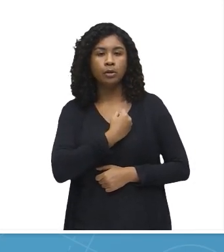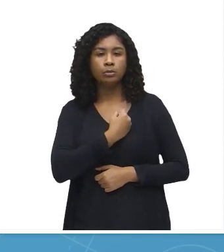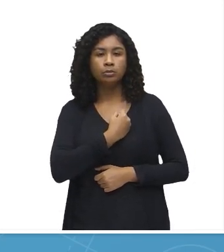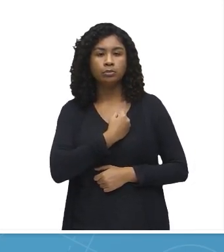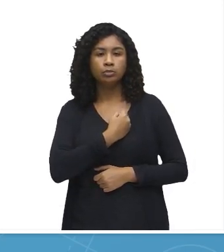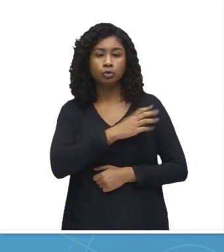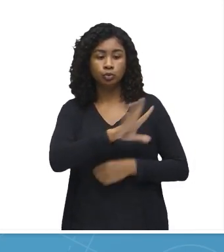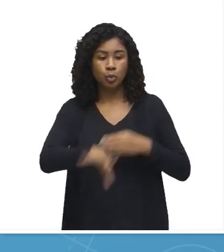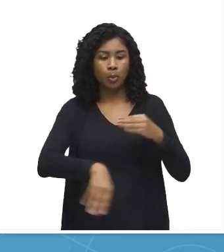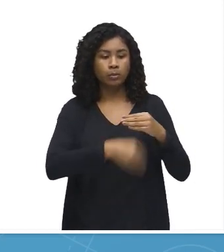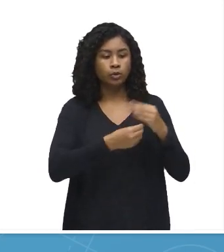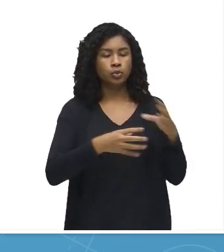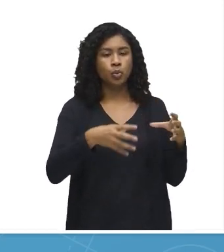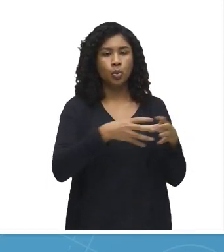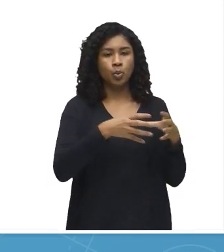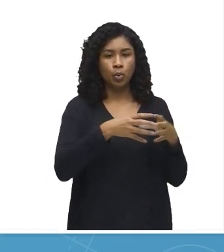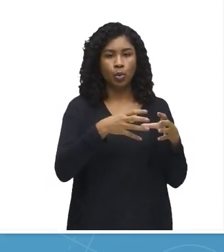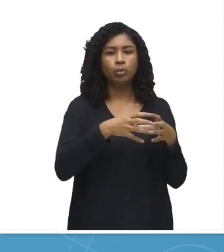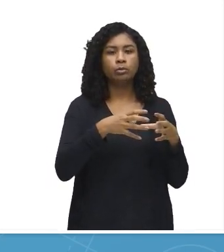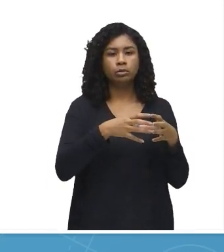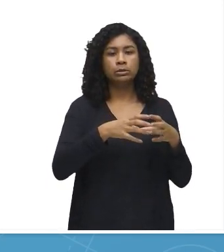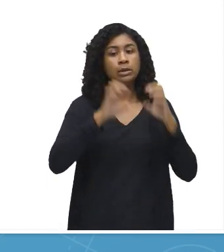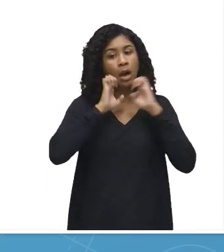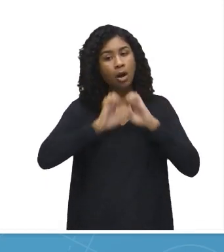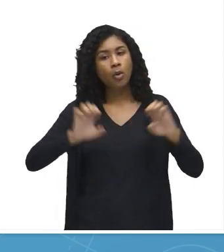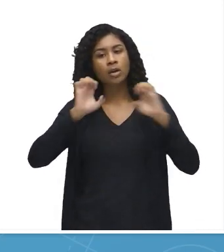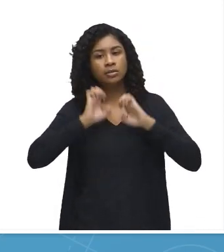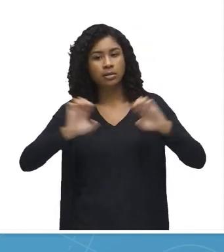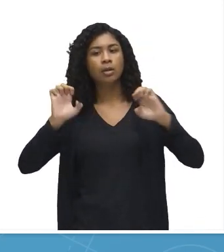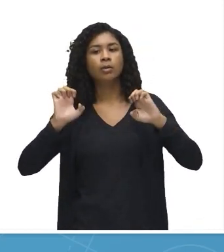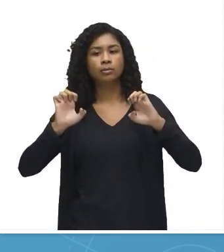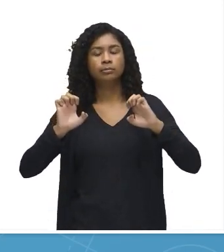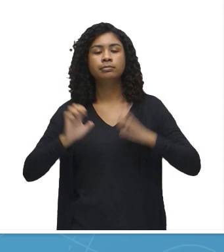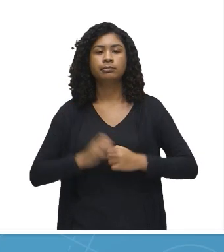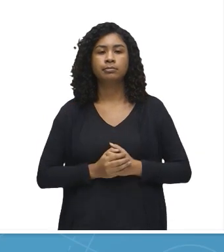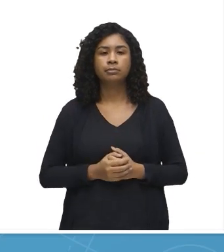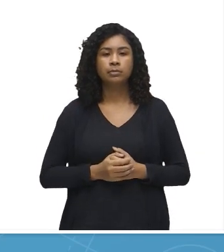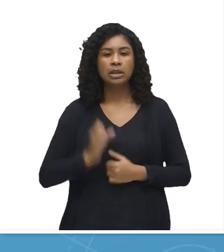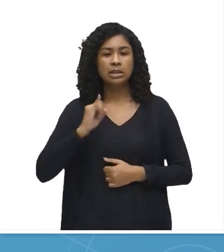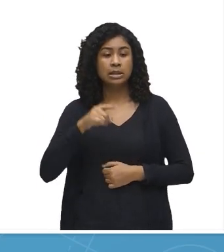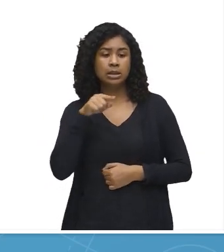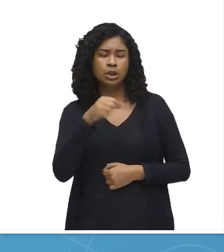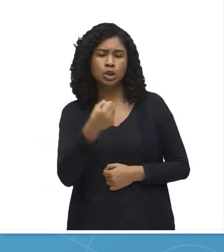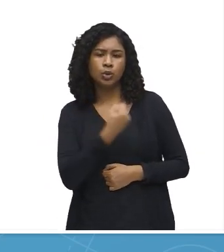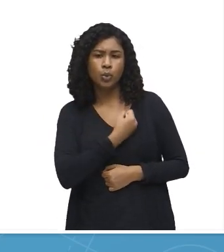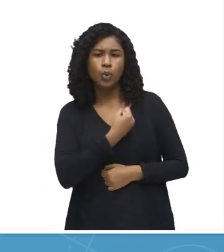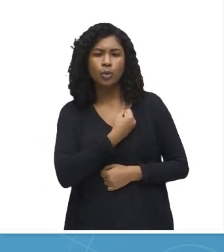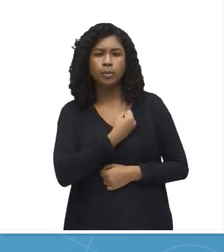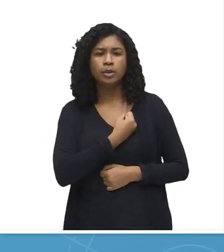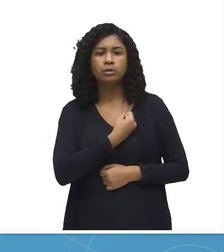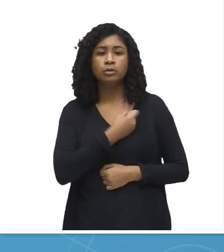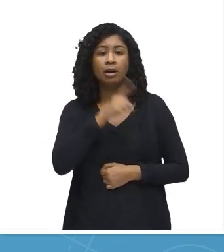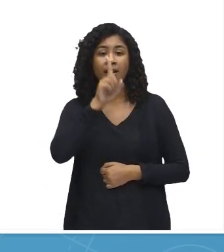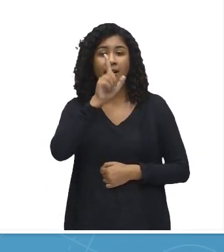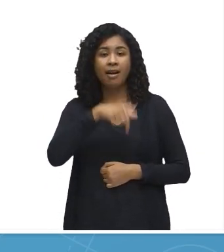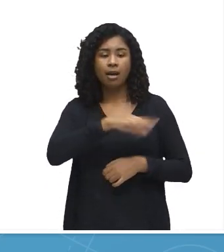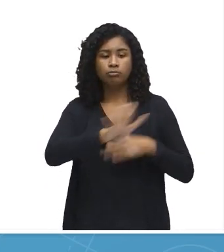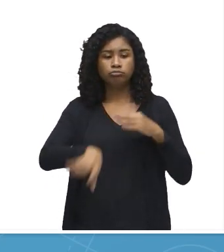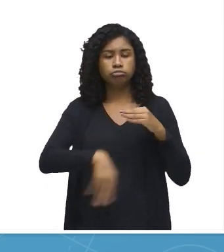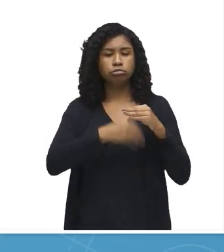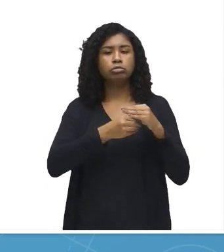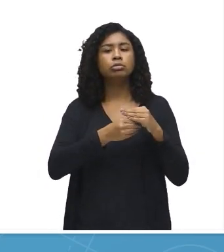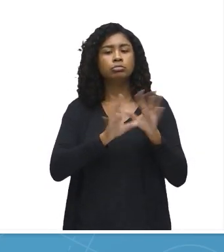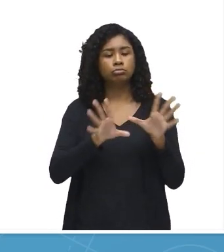do conjunto solução dessa equação do segundo grau, ou seja, se determinado número é uma das raízes da minha